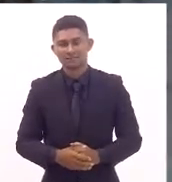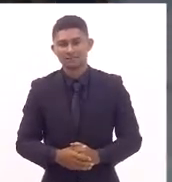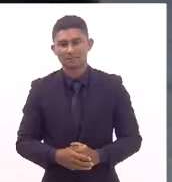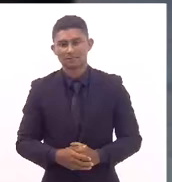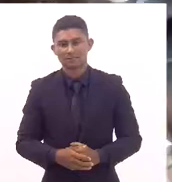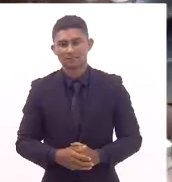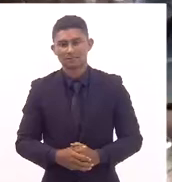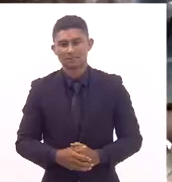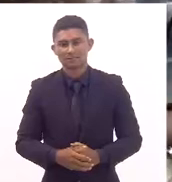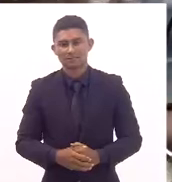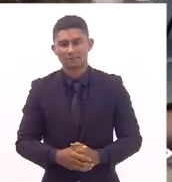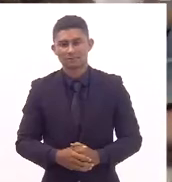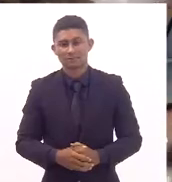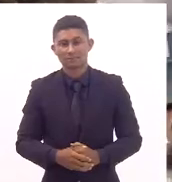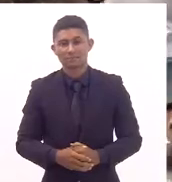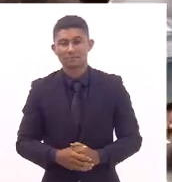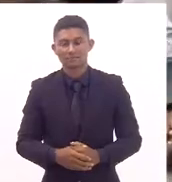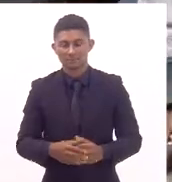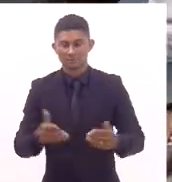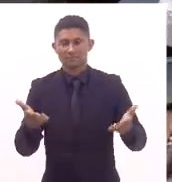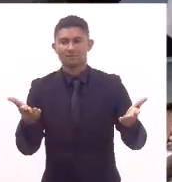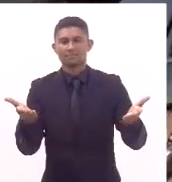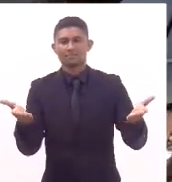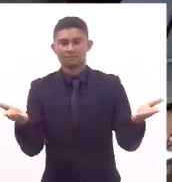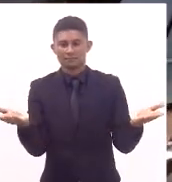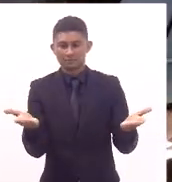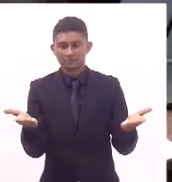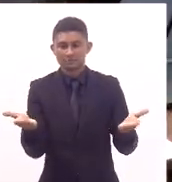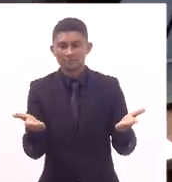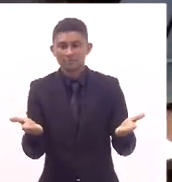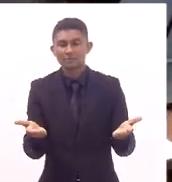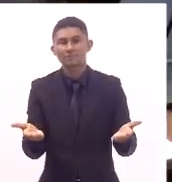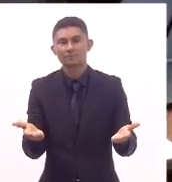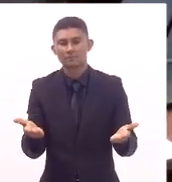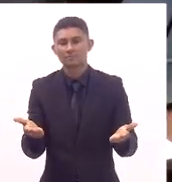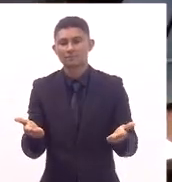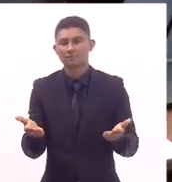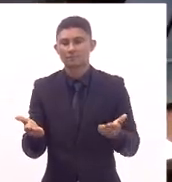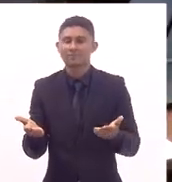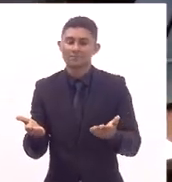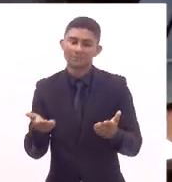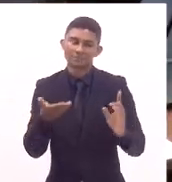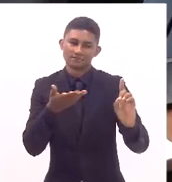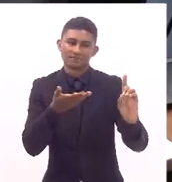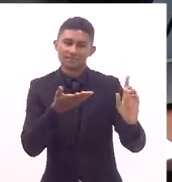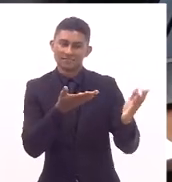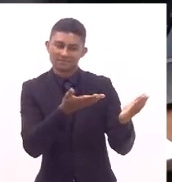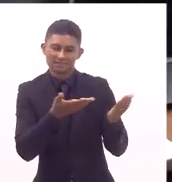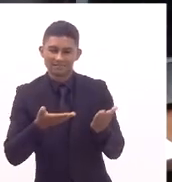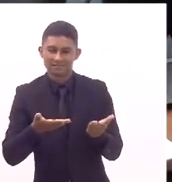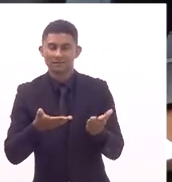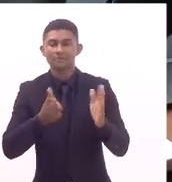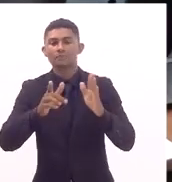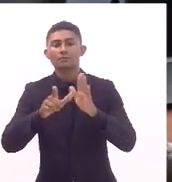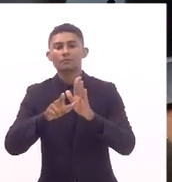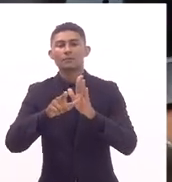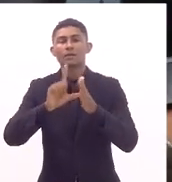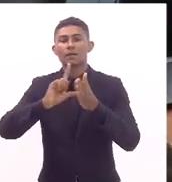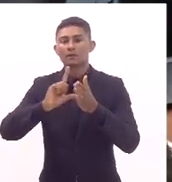e eu quero agora antes de passar a palavra para nossa Benedita